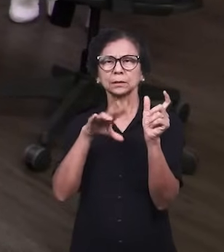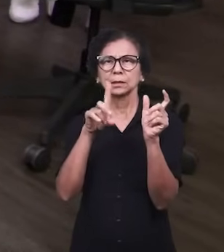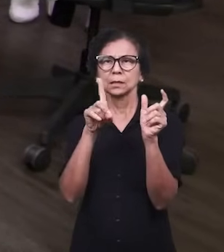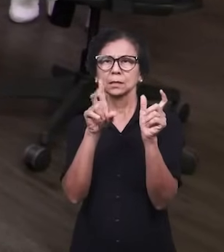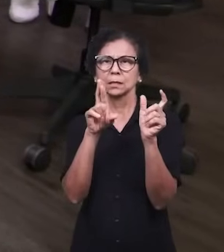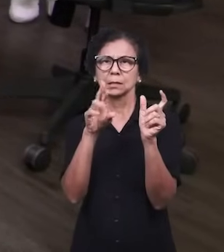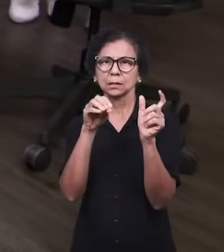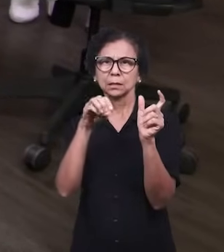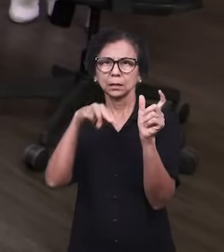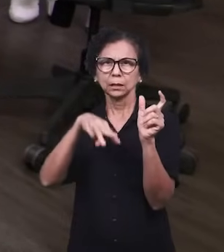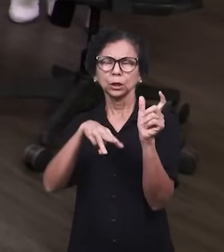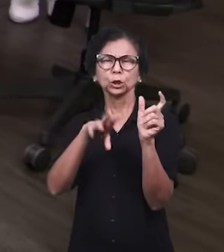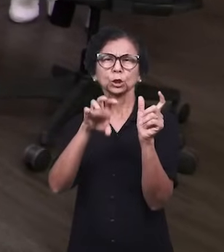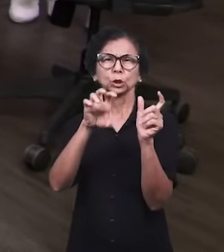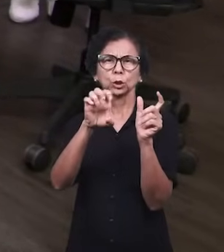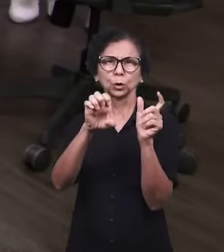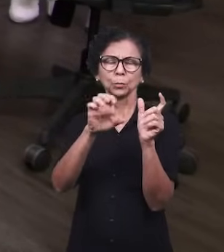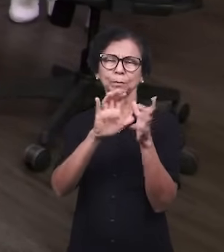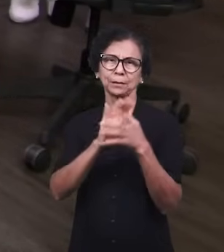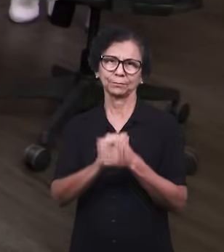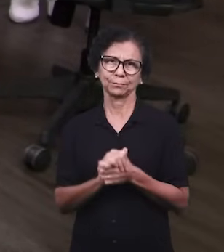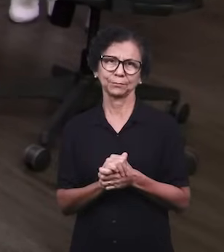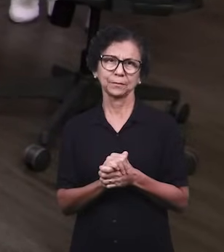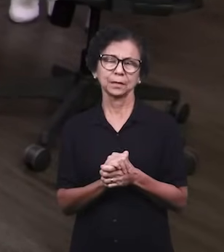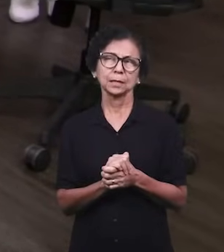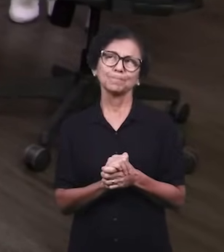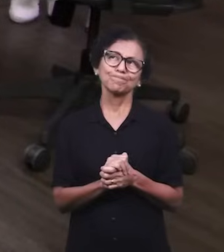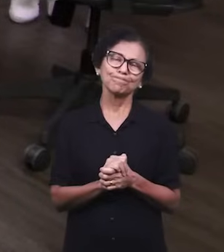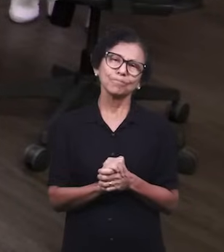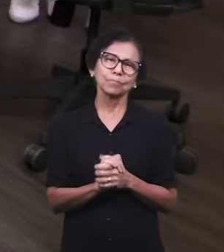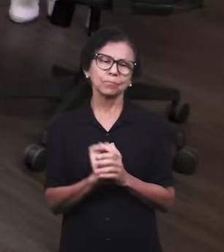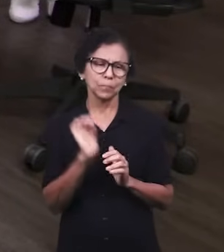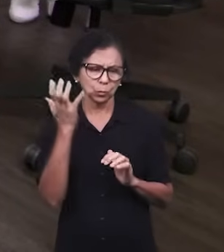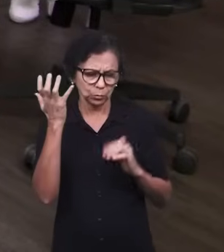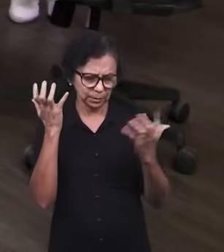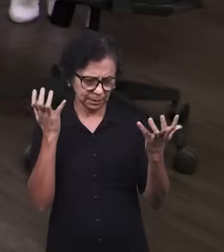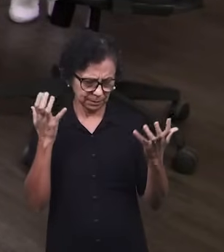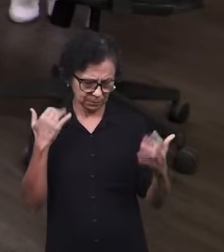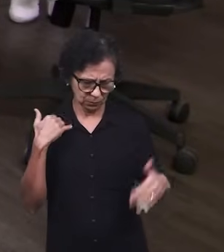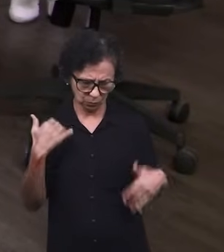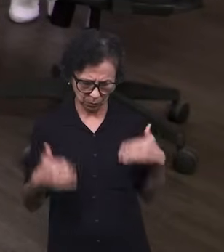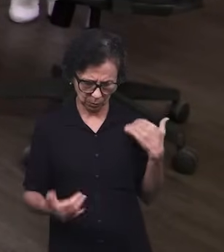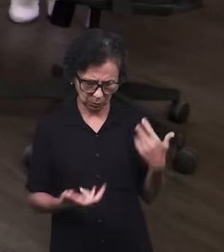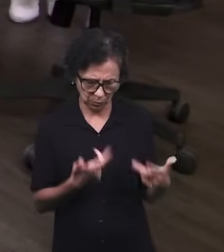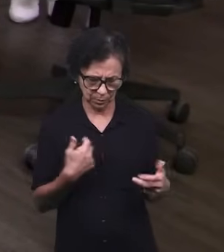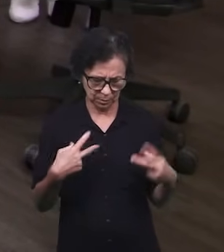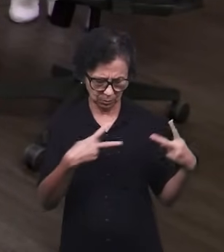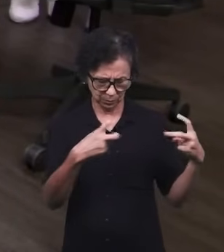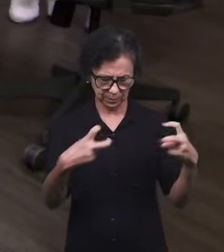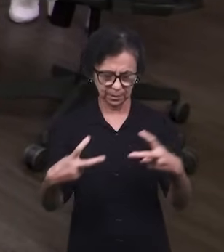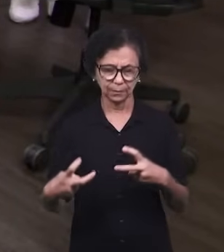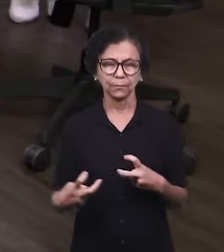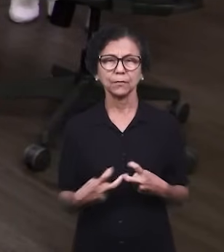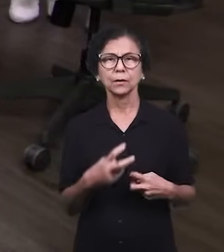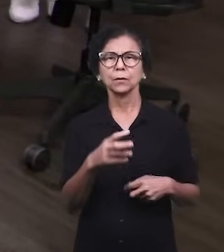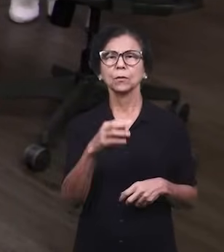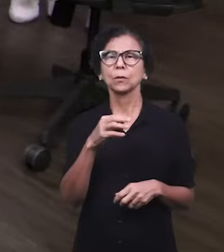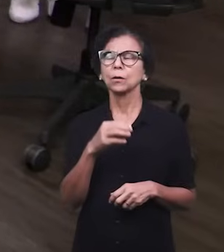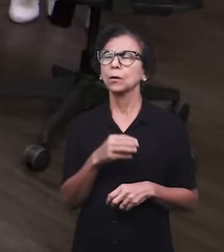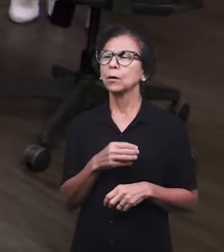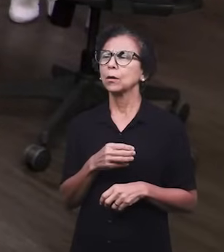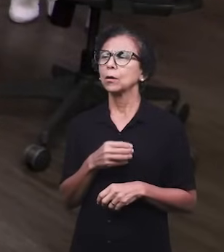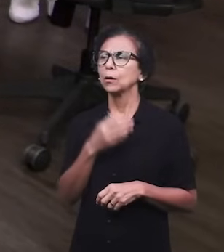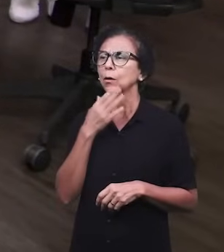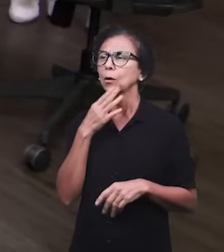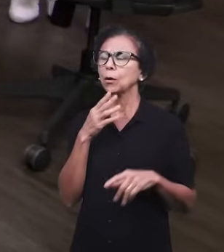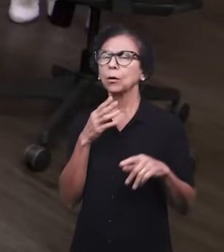uma composição de sinais e sintomas. O que são os sinais? Aquilo que o médico, quando você vai no consultório dele, ele olha para você e ele